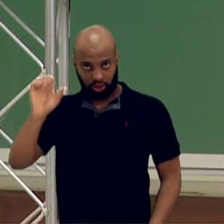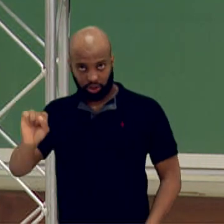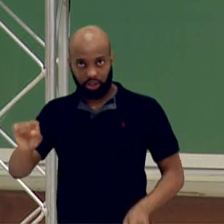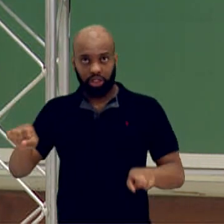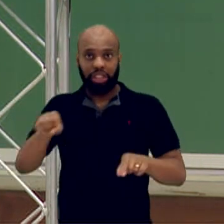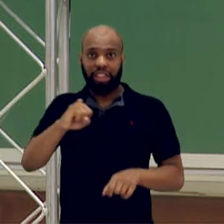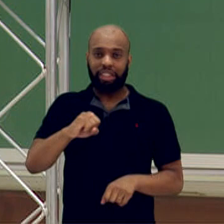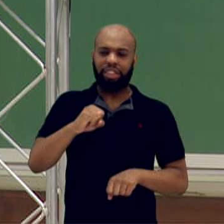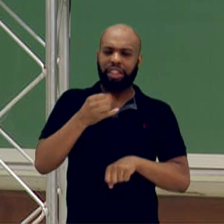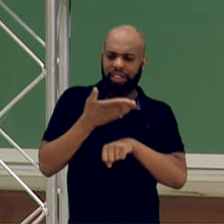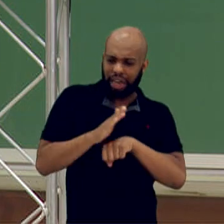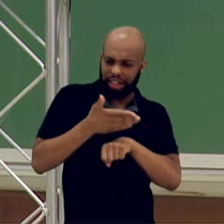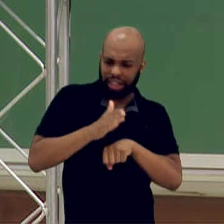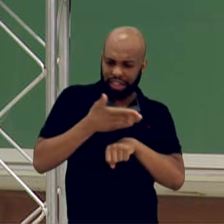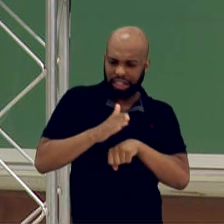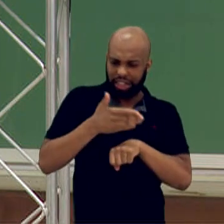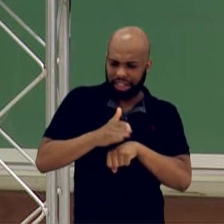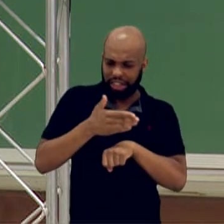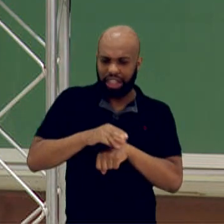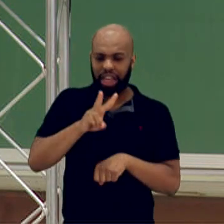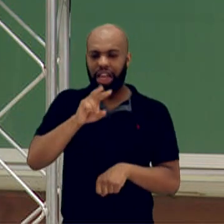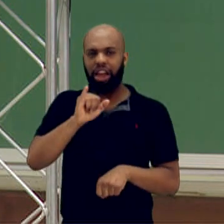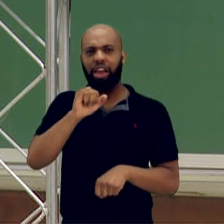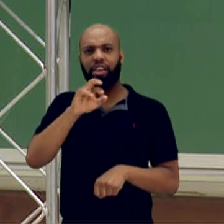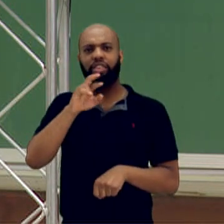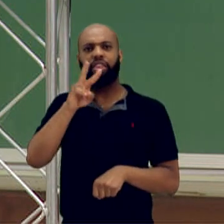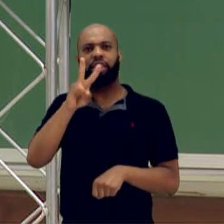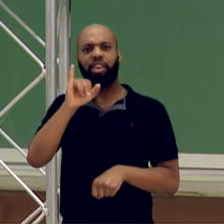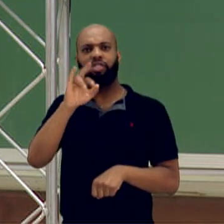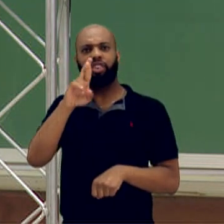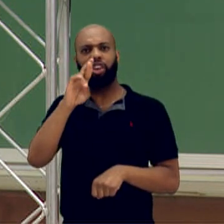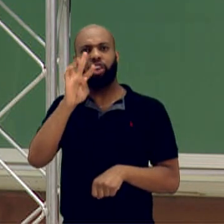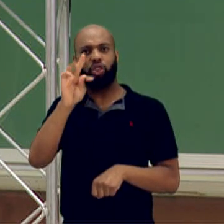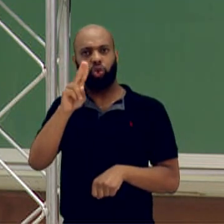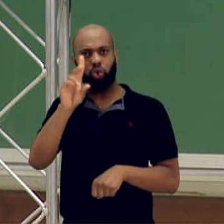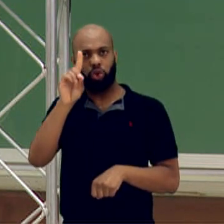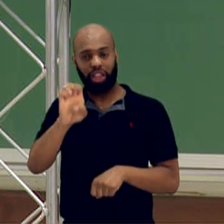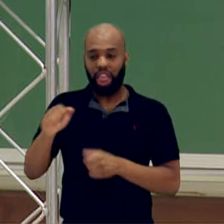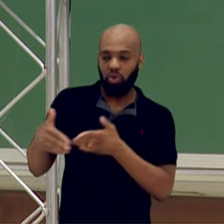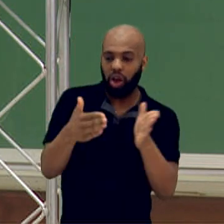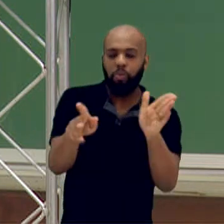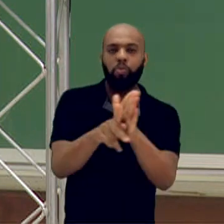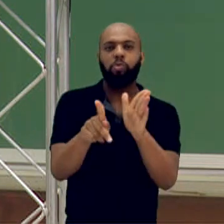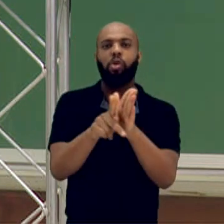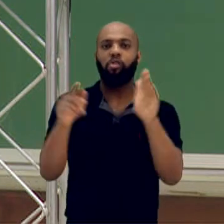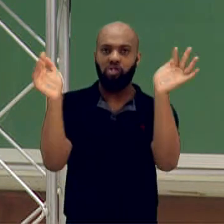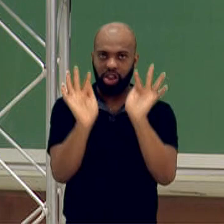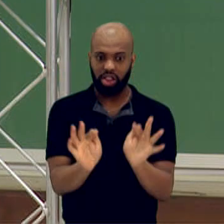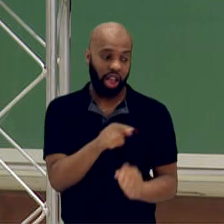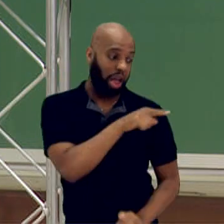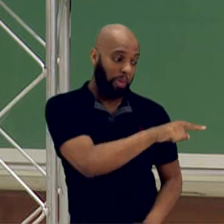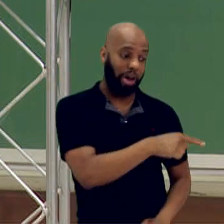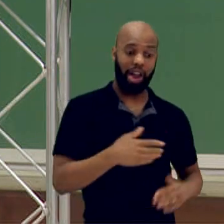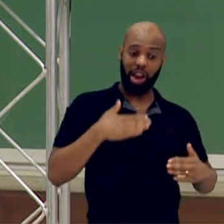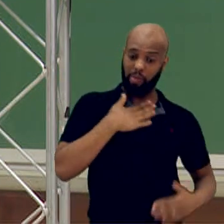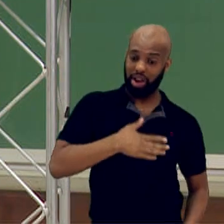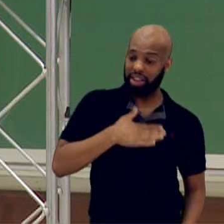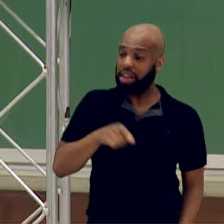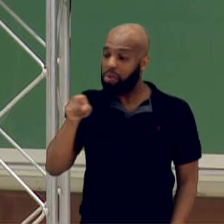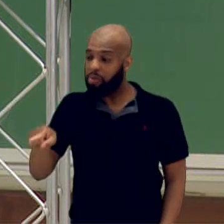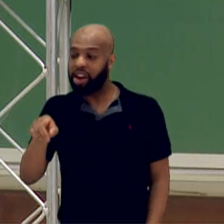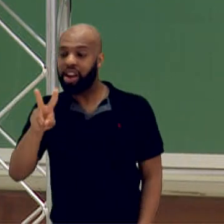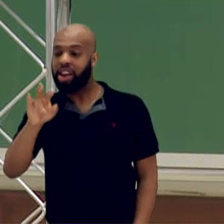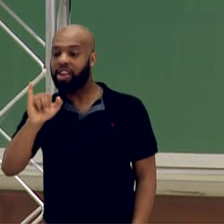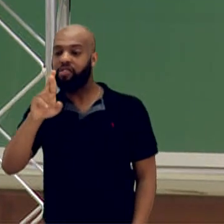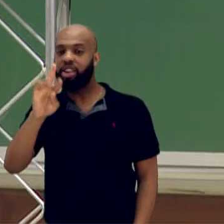da virtude é o caminho para a felicidade, enquanto para Epicuro seria o prazer, para os estoicos é a virtude, a gente